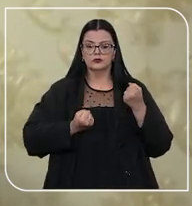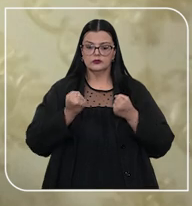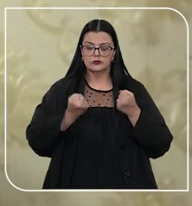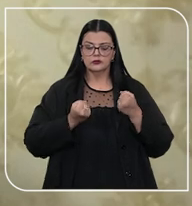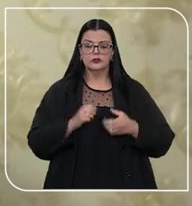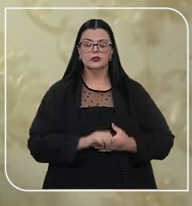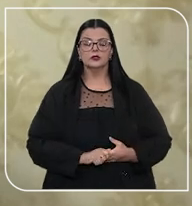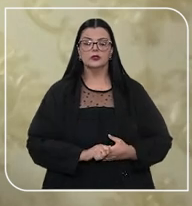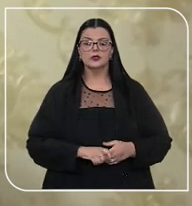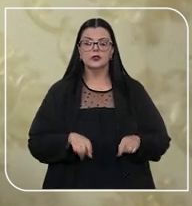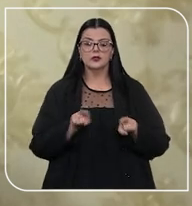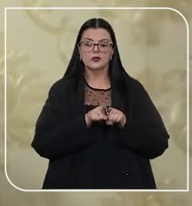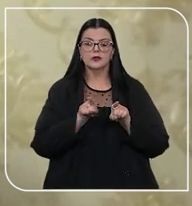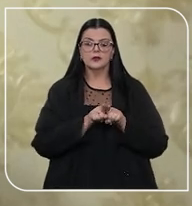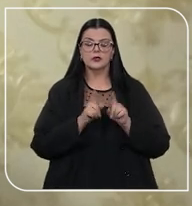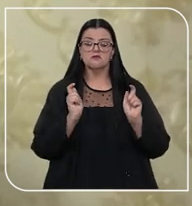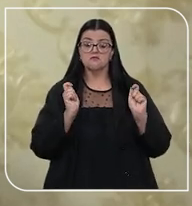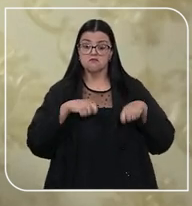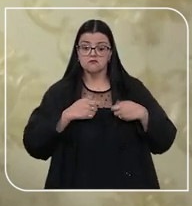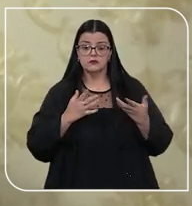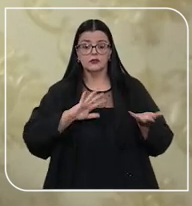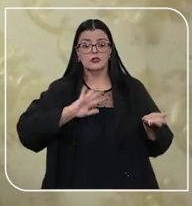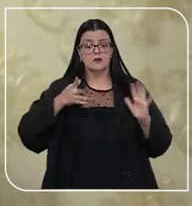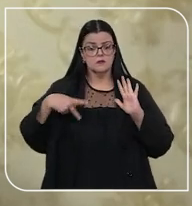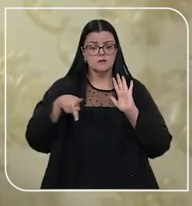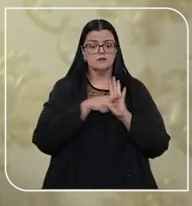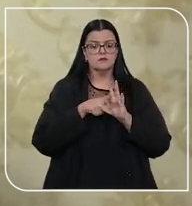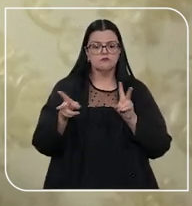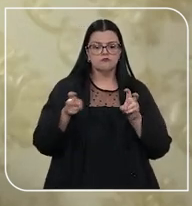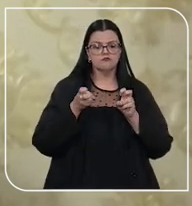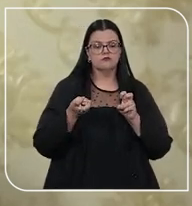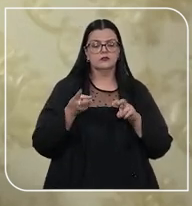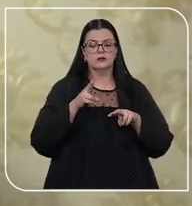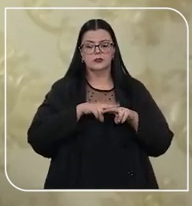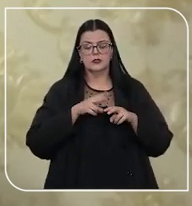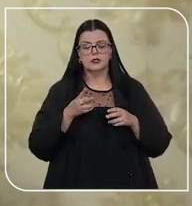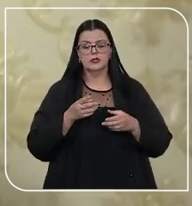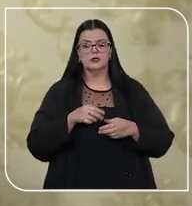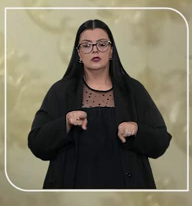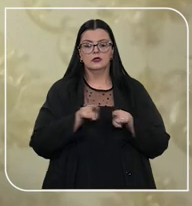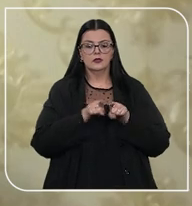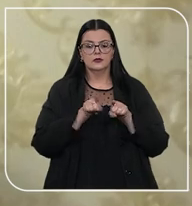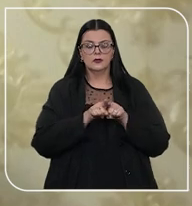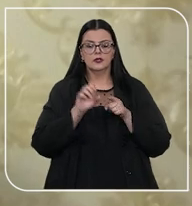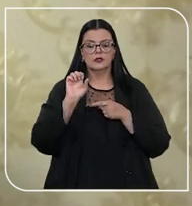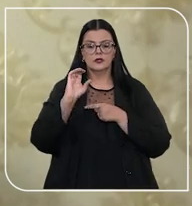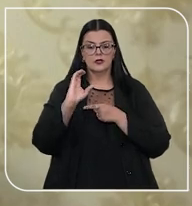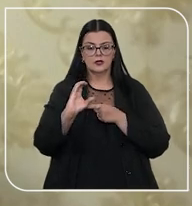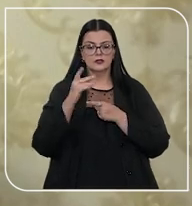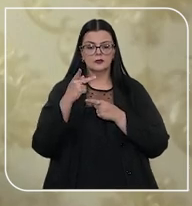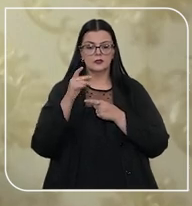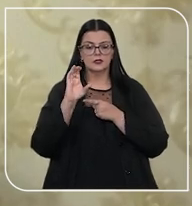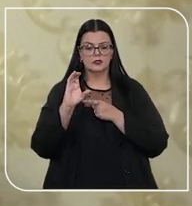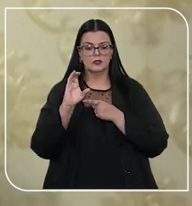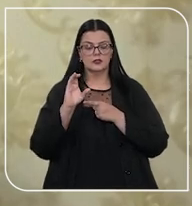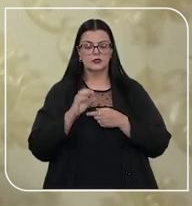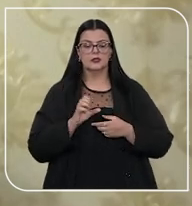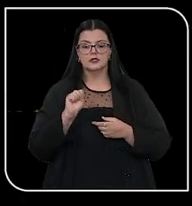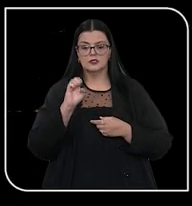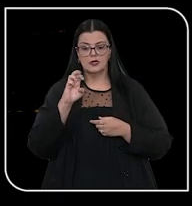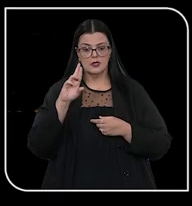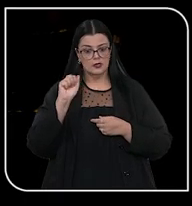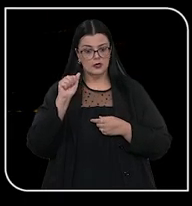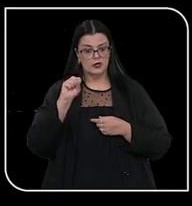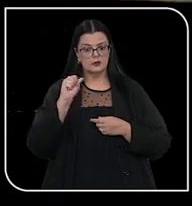veículos. Além disso, tem também a possibilidade de penhora e de inscrição nos órgãos de proteção ao crédito, como SPC e